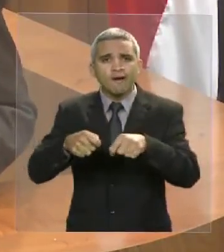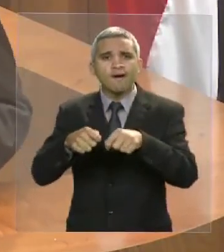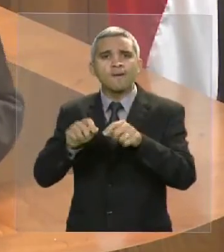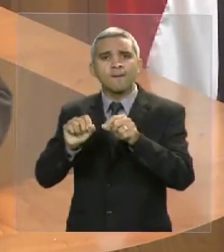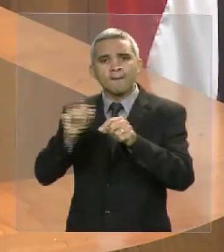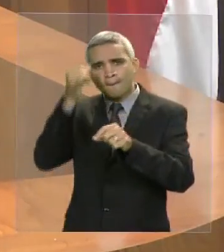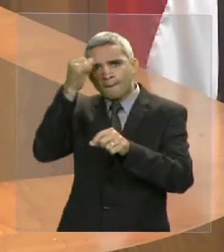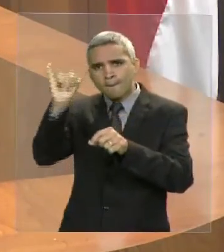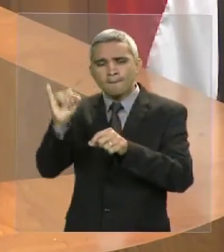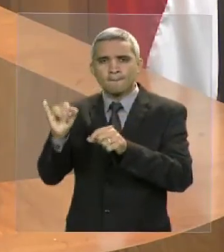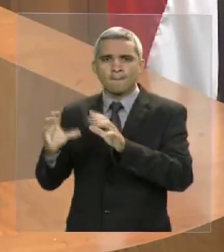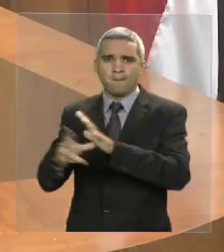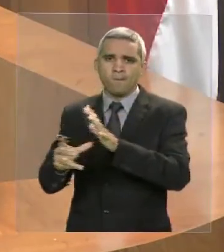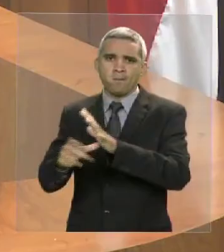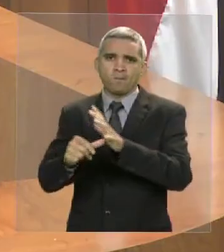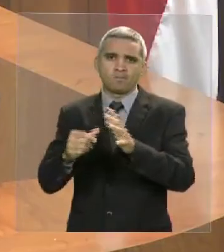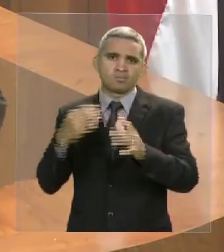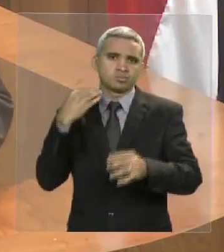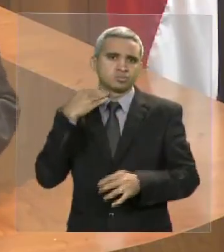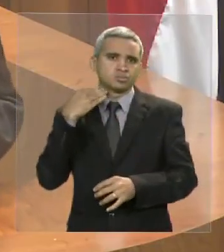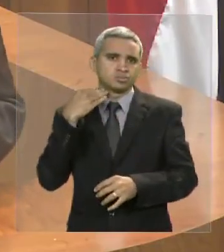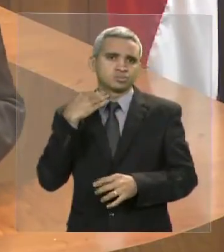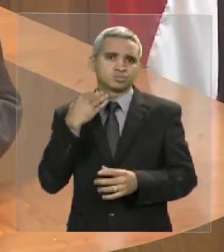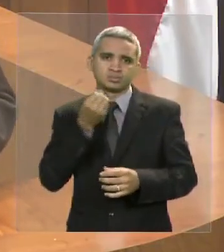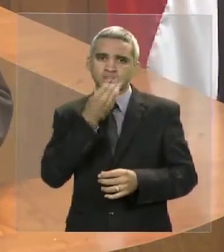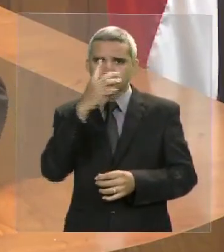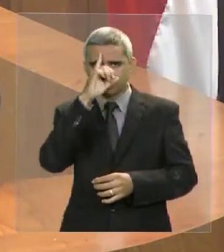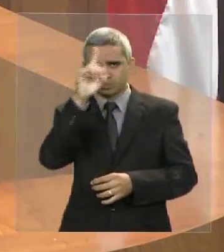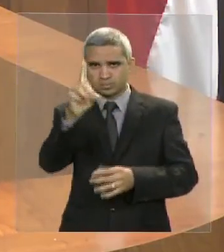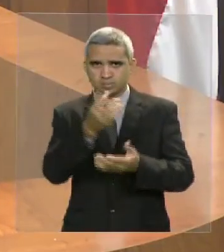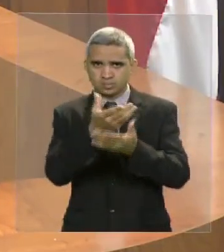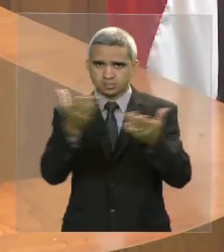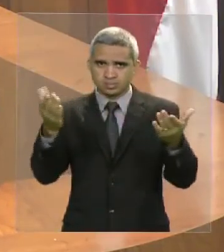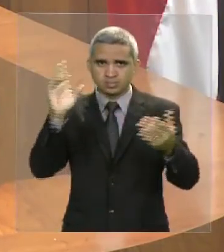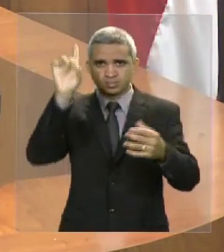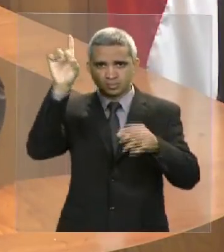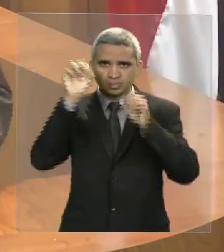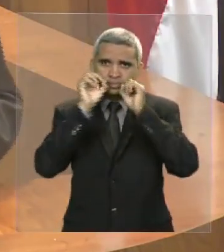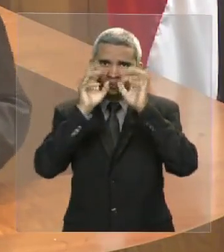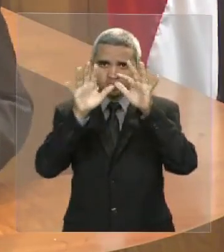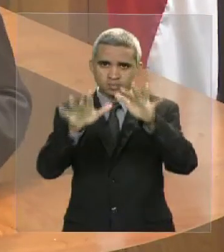Então fica aqui esse registro, desejando a todos um bom dia e que Deus continue nos abençoando, deputado Souza Neto.